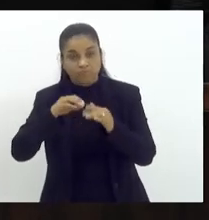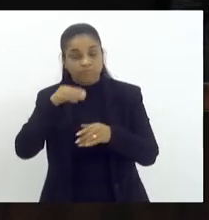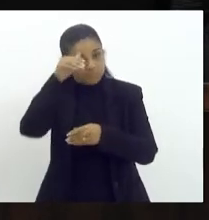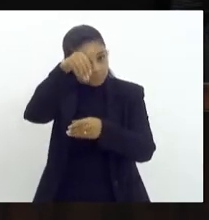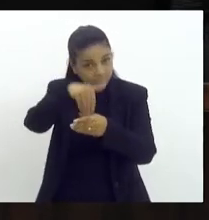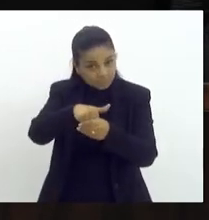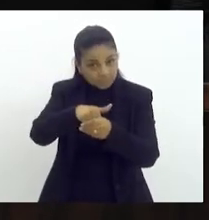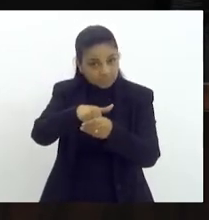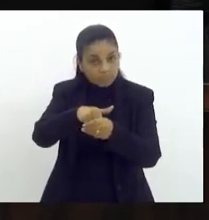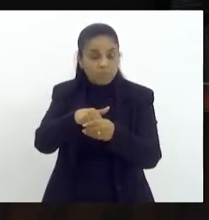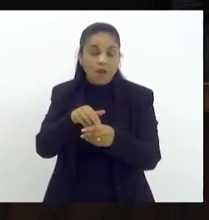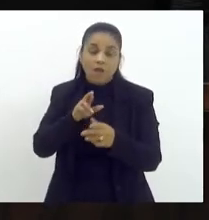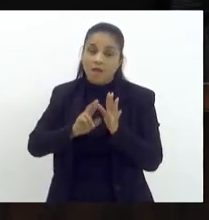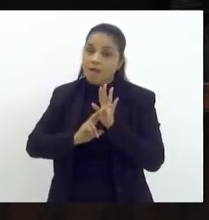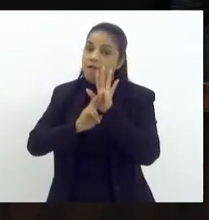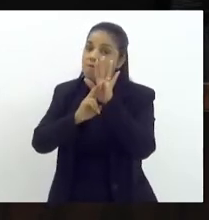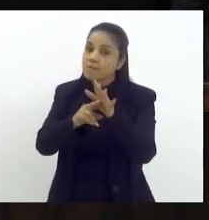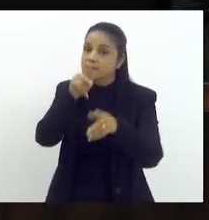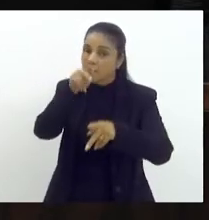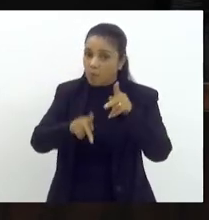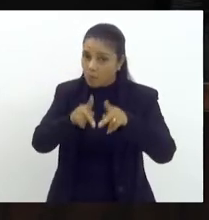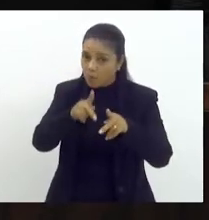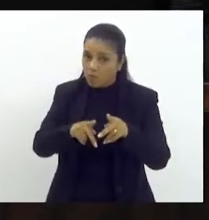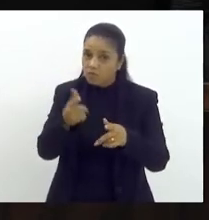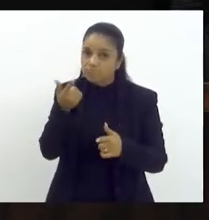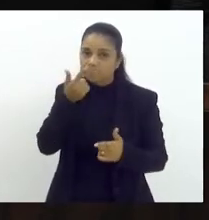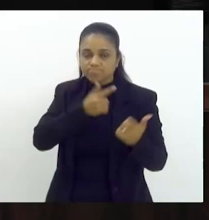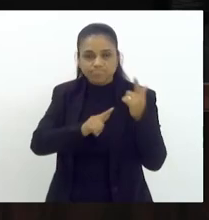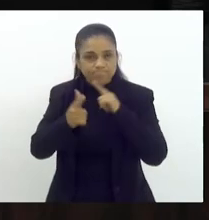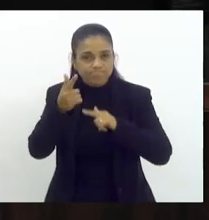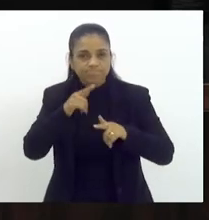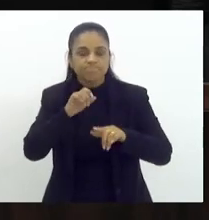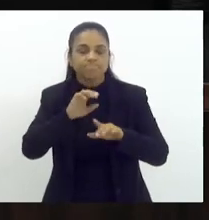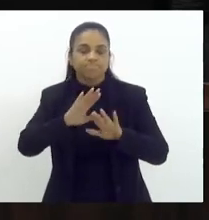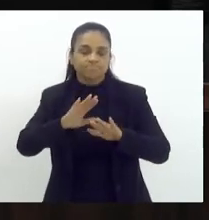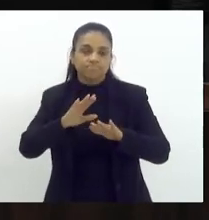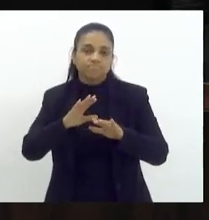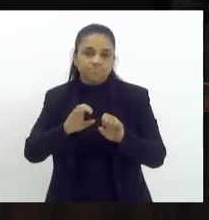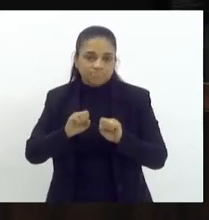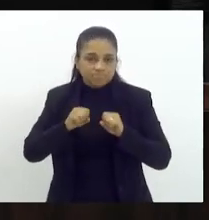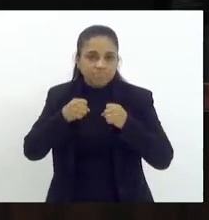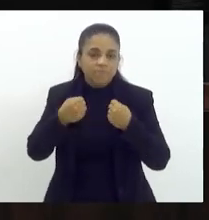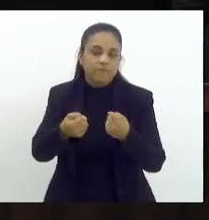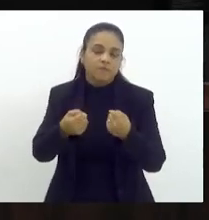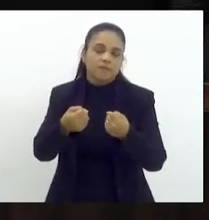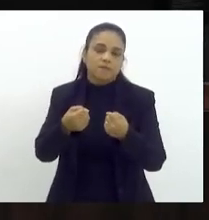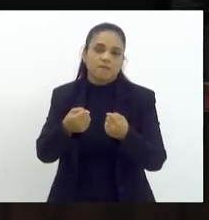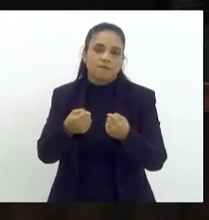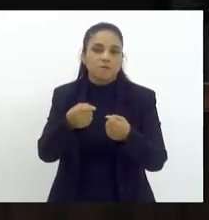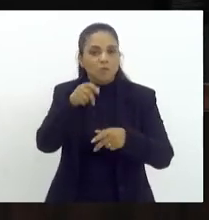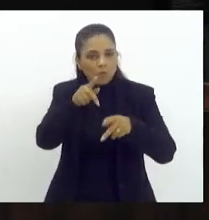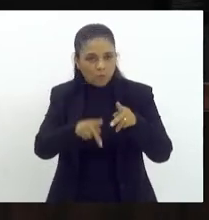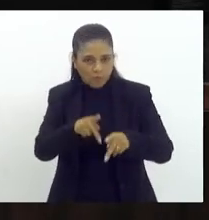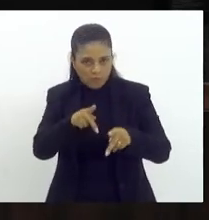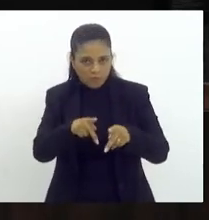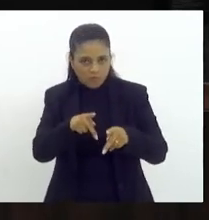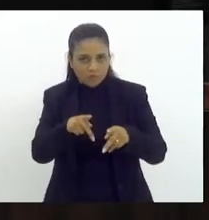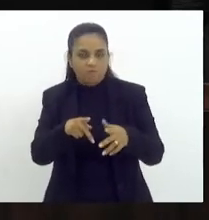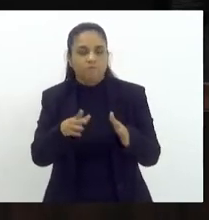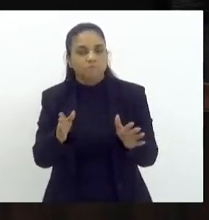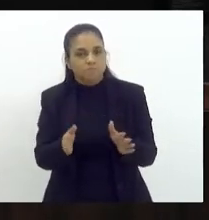as necessidades e representar o povo do nosso Estado querido do Rio de Janeiro que tem necessidades meus então